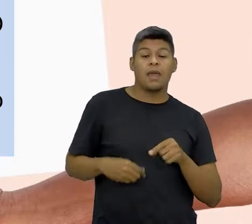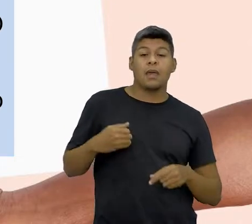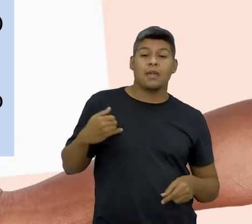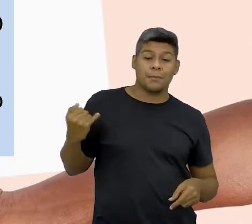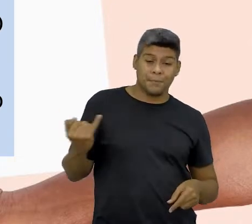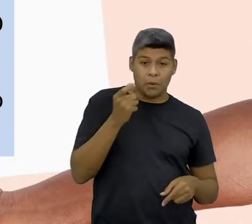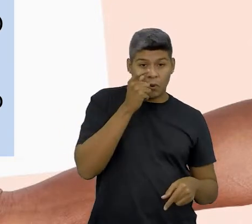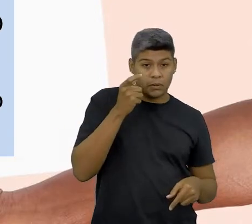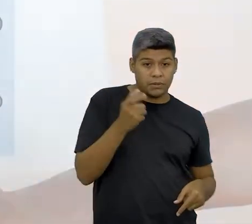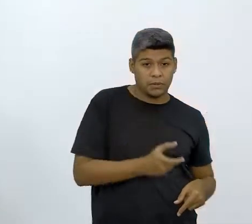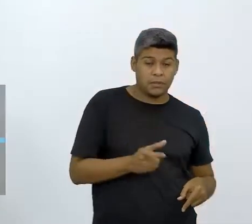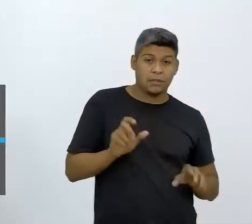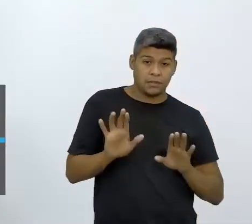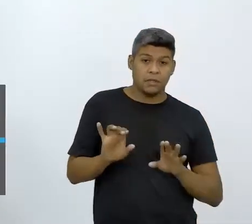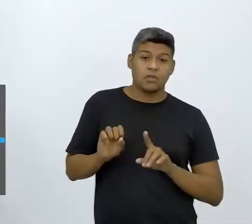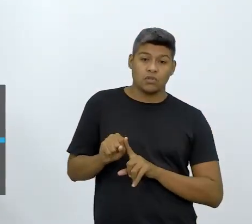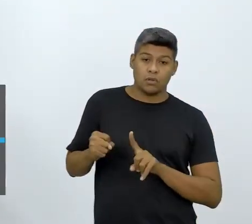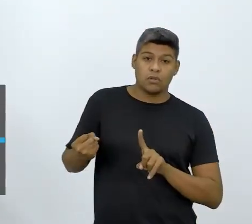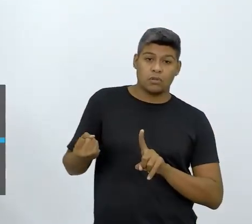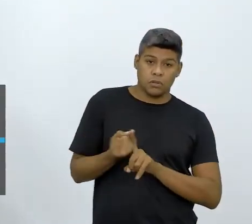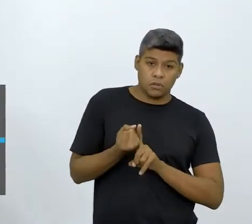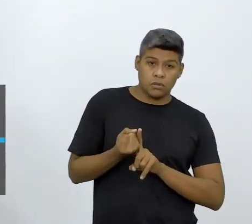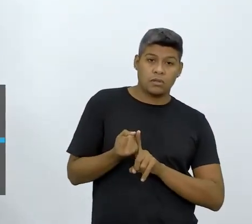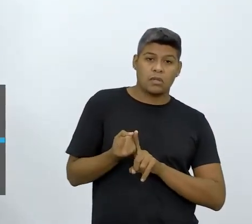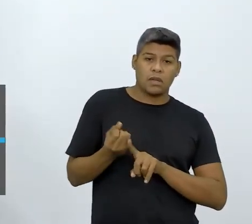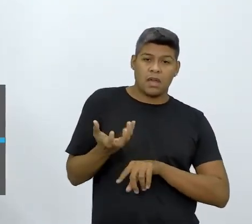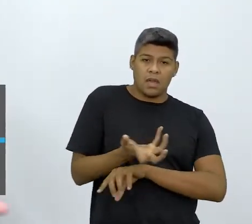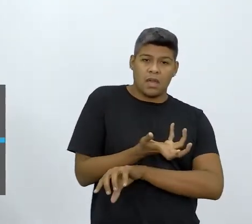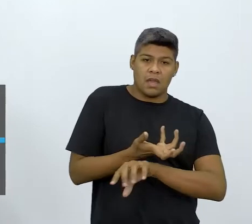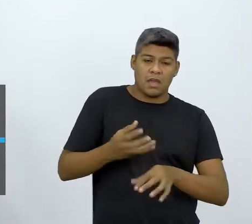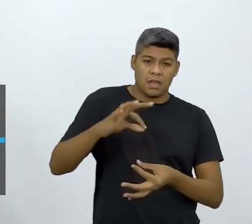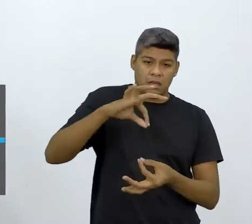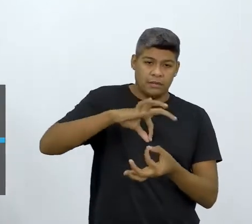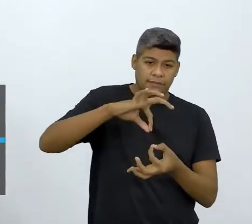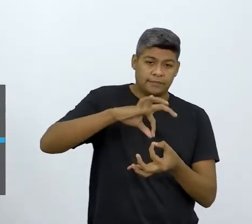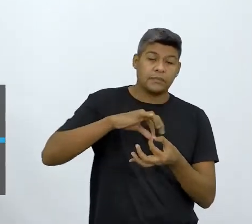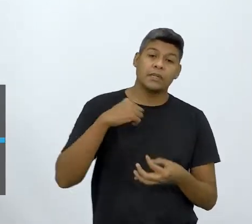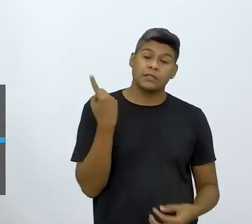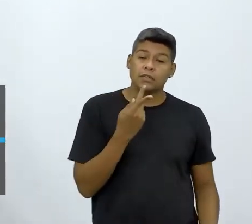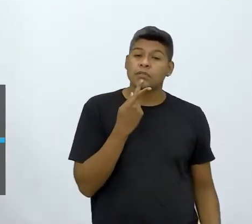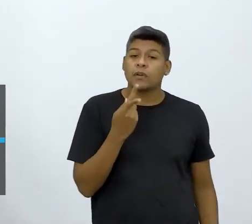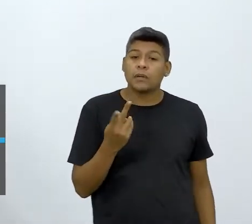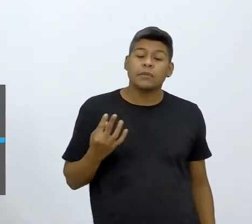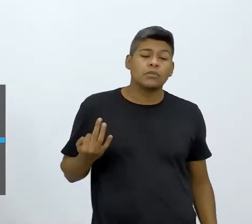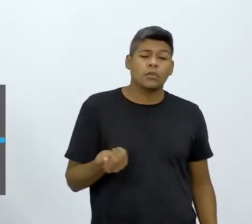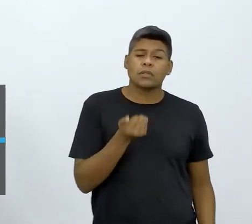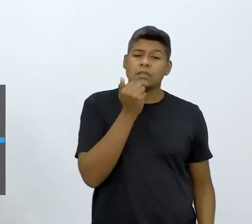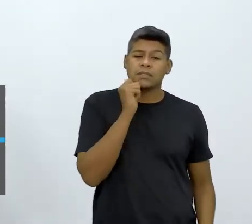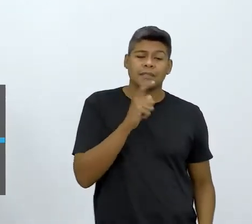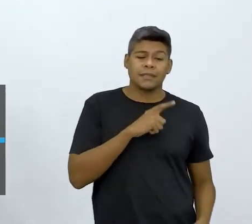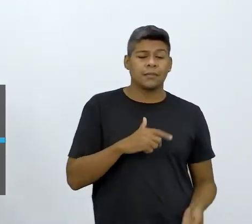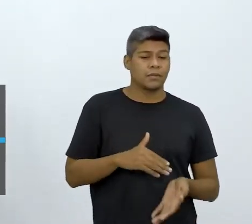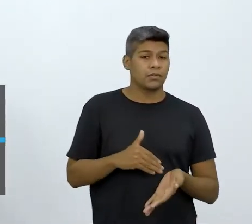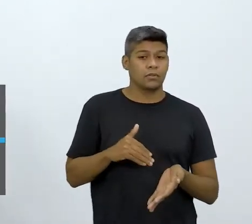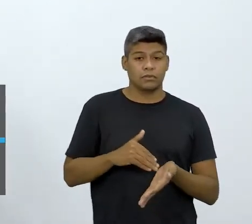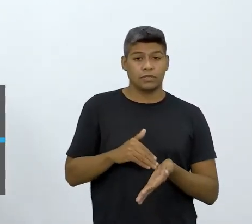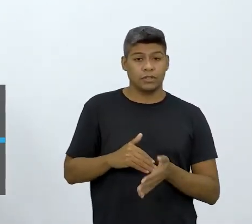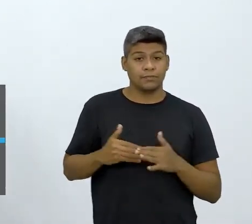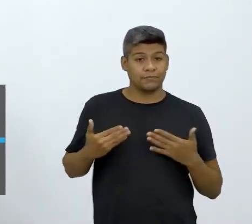interessante, né, Fabi, da sociologia e da antropologia. Porque, como nós falamos, toda ciência tem uma metodologia. E